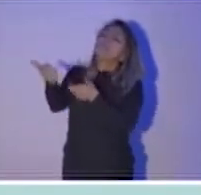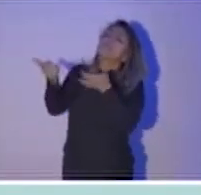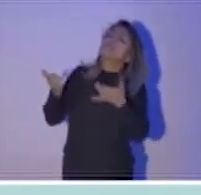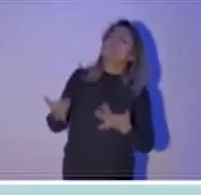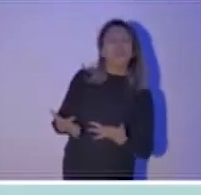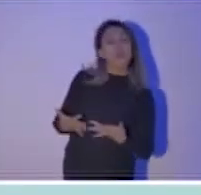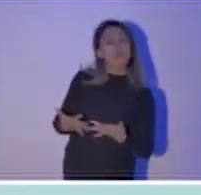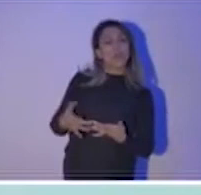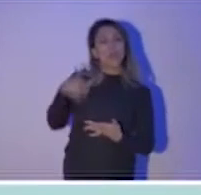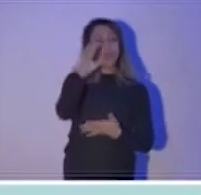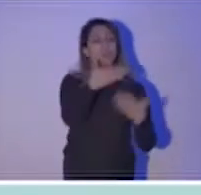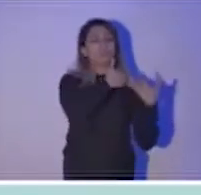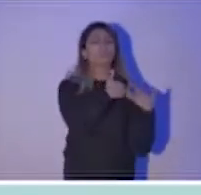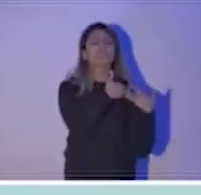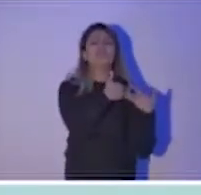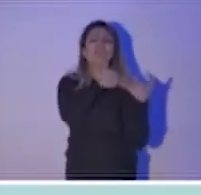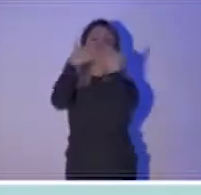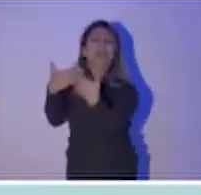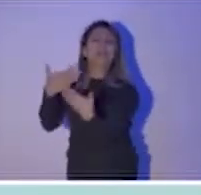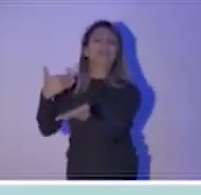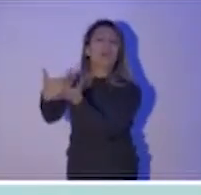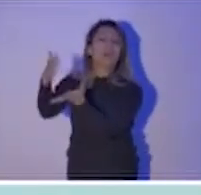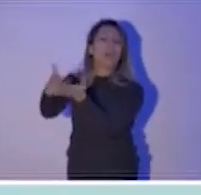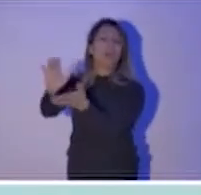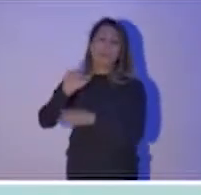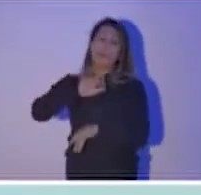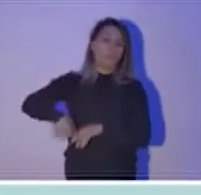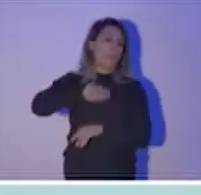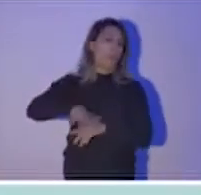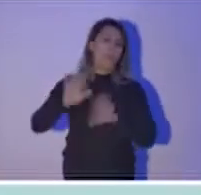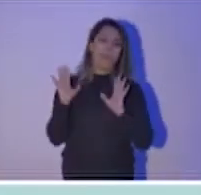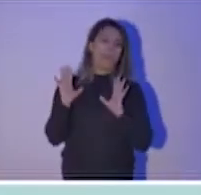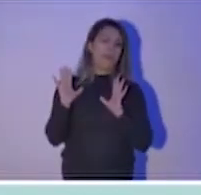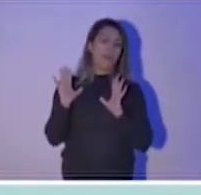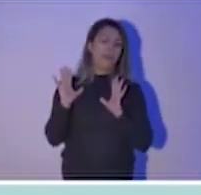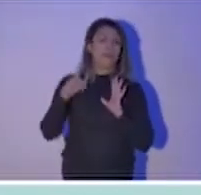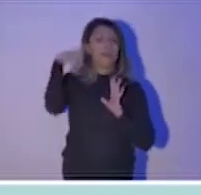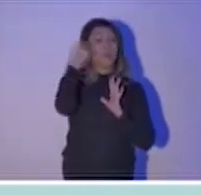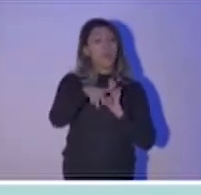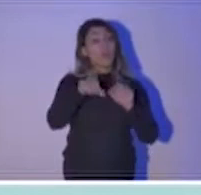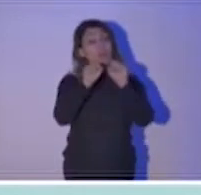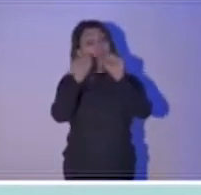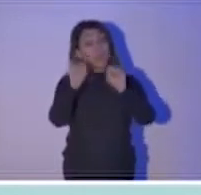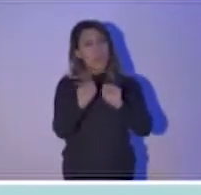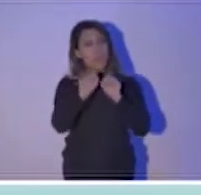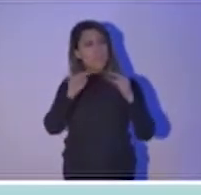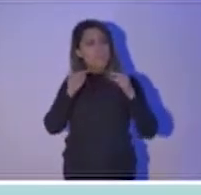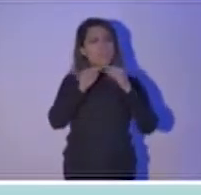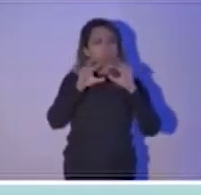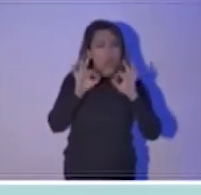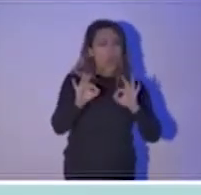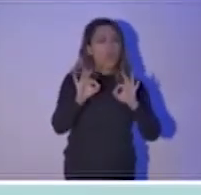a responsabilidade por mudar o mundo sozinho. Um sistema coerente vai junto com o professor, não